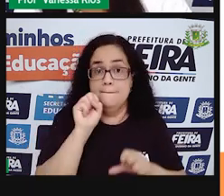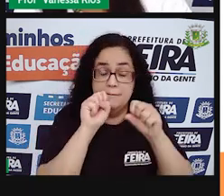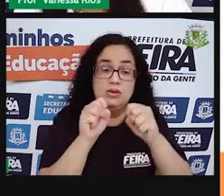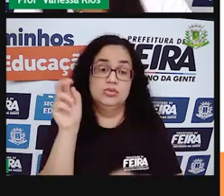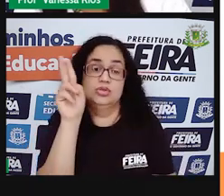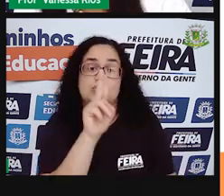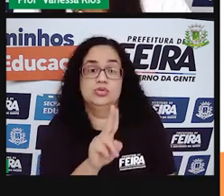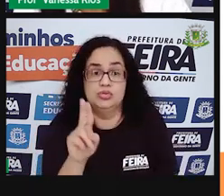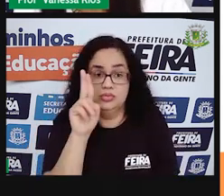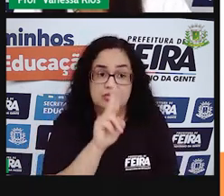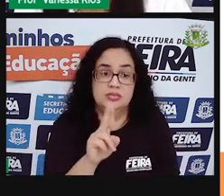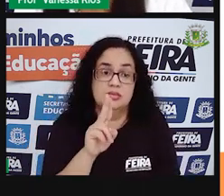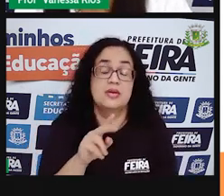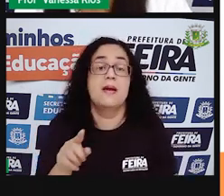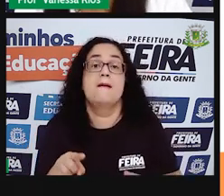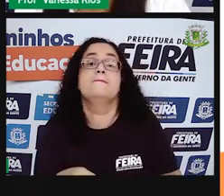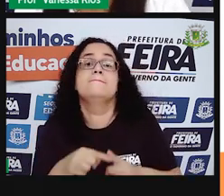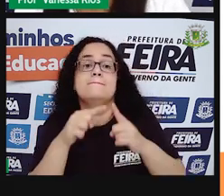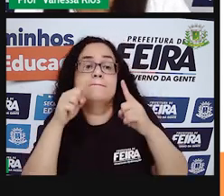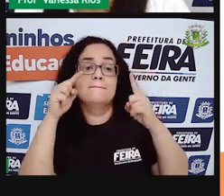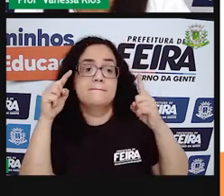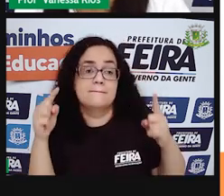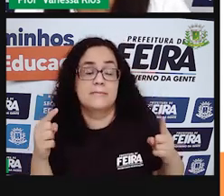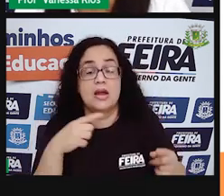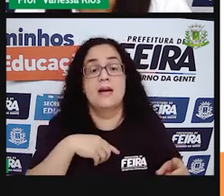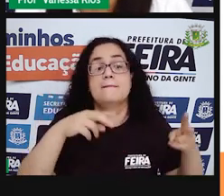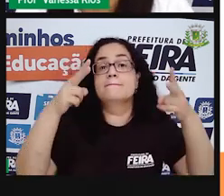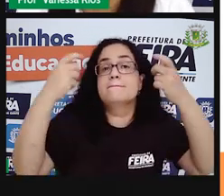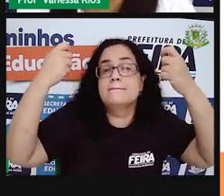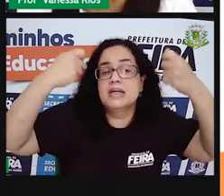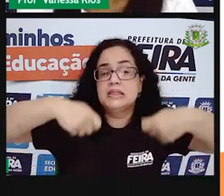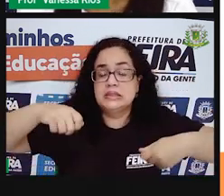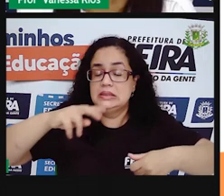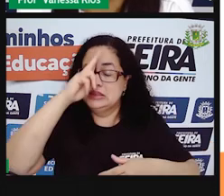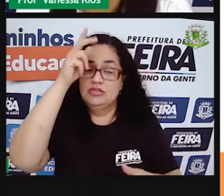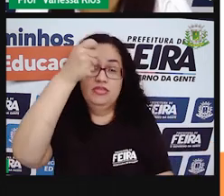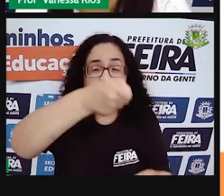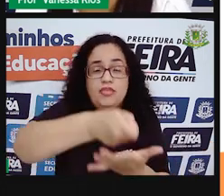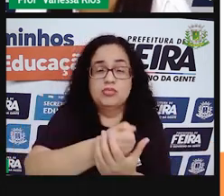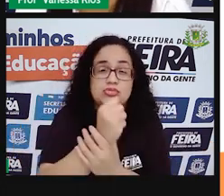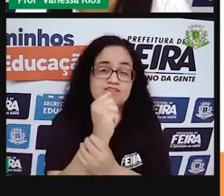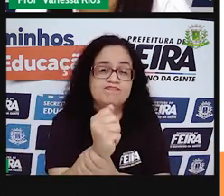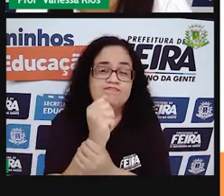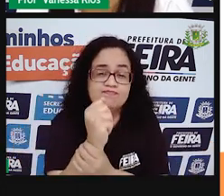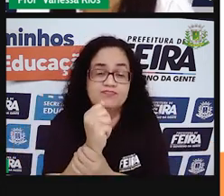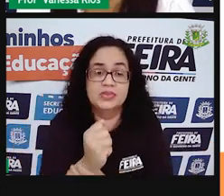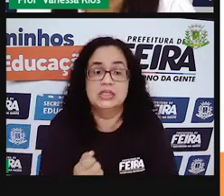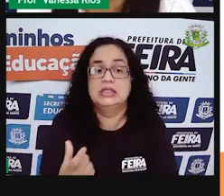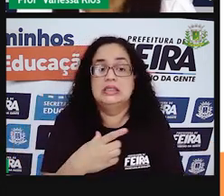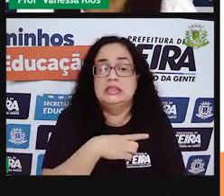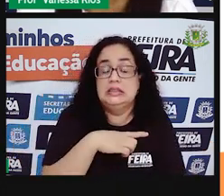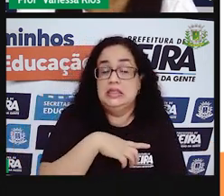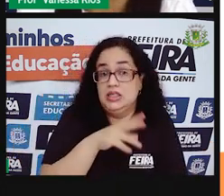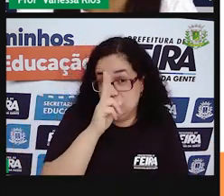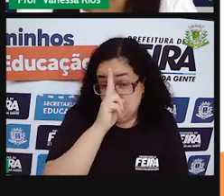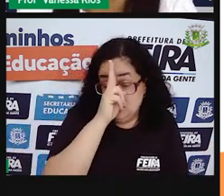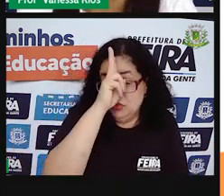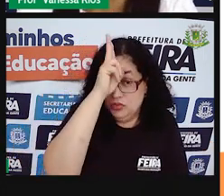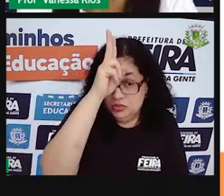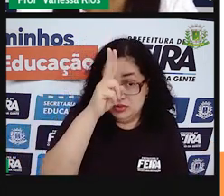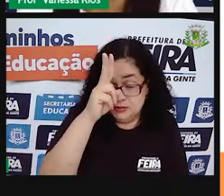menos resistente. Mas, de repente, eu preciso de algo que sustente mais, que tenha, aguente mais força,